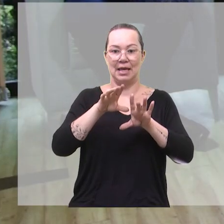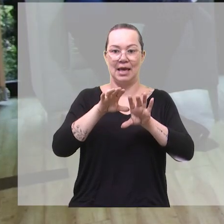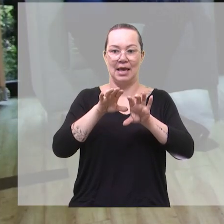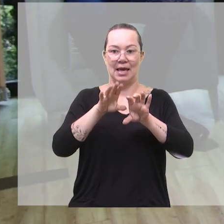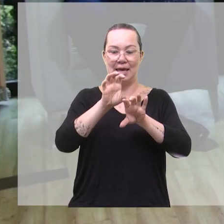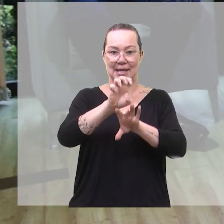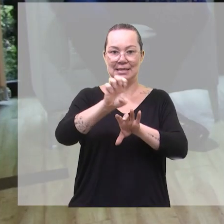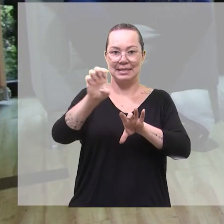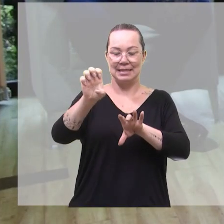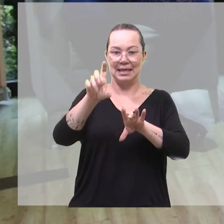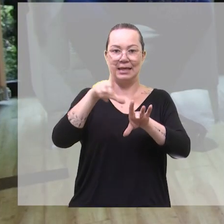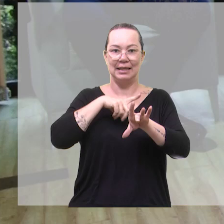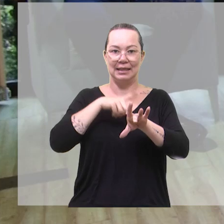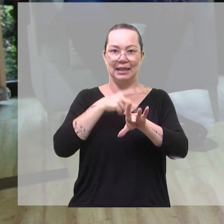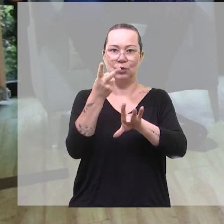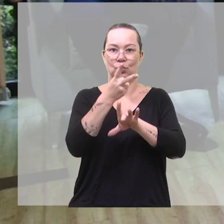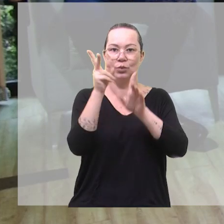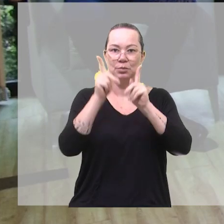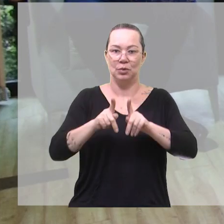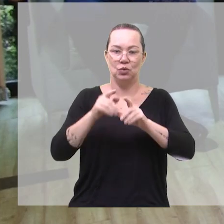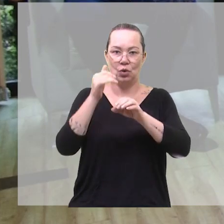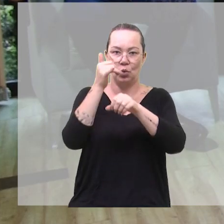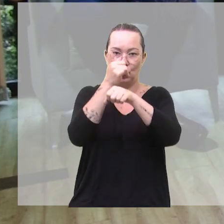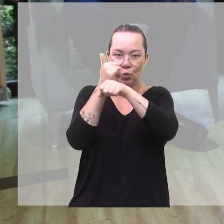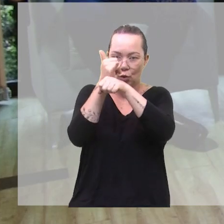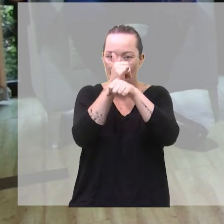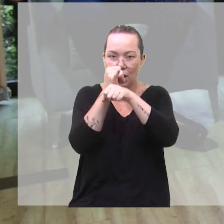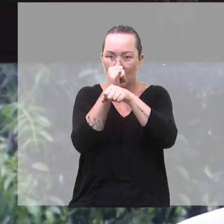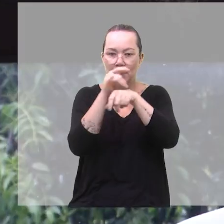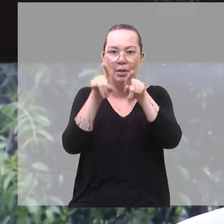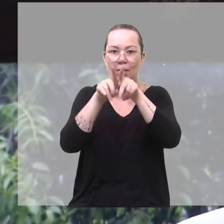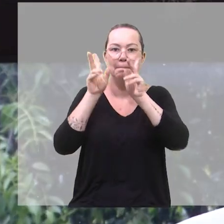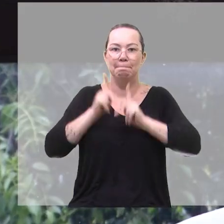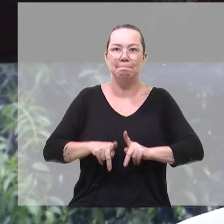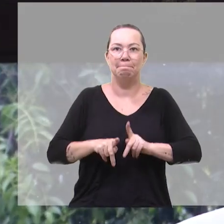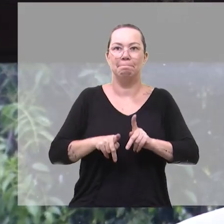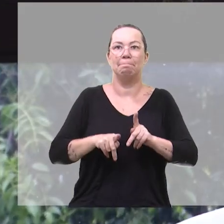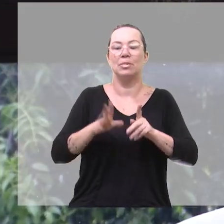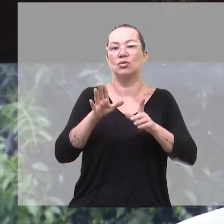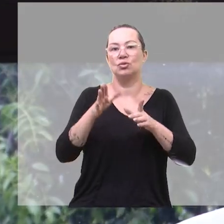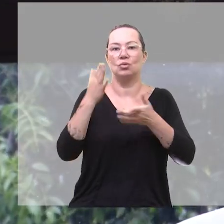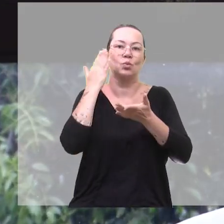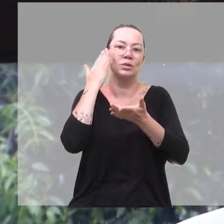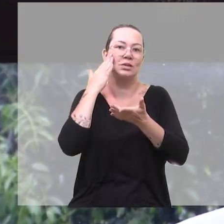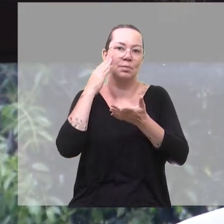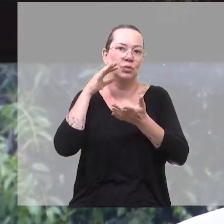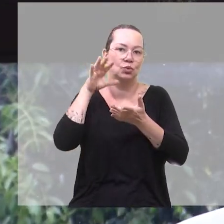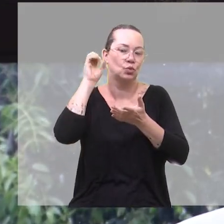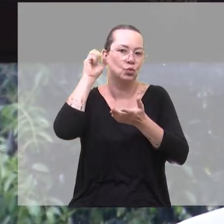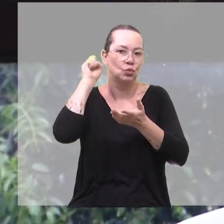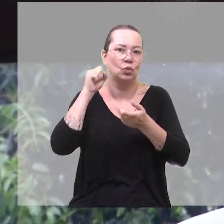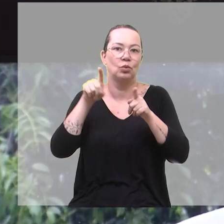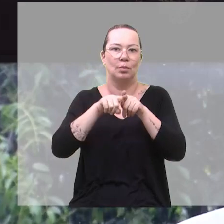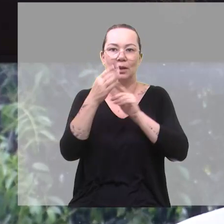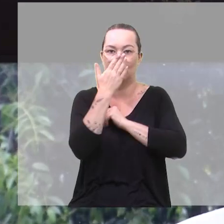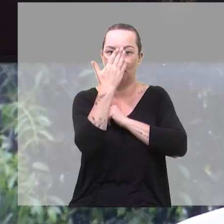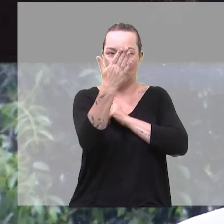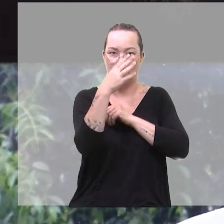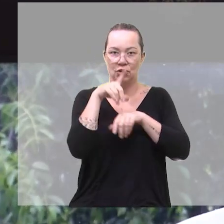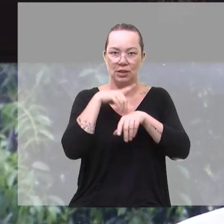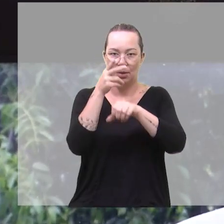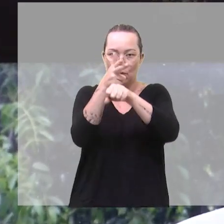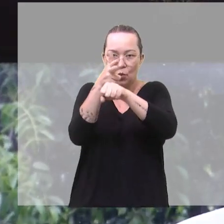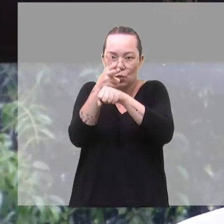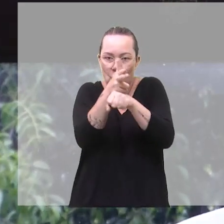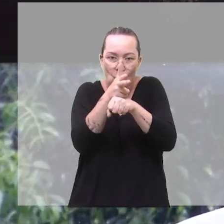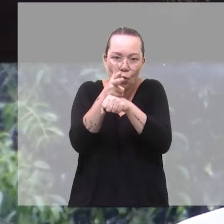na minha esquerda 2 técnicos, operadores de câmera e também um especialista em áudio. E à minha frente tem